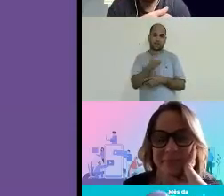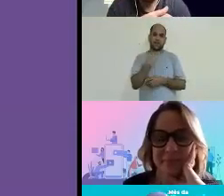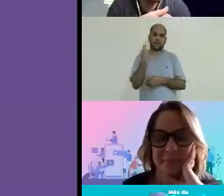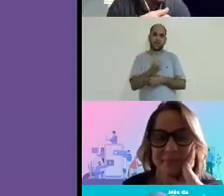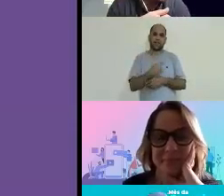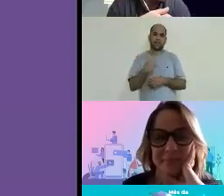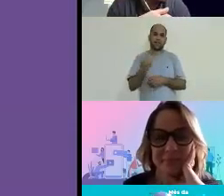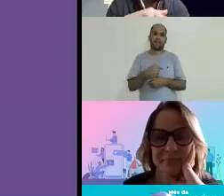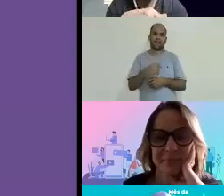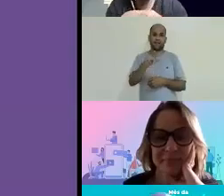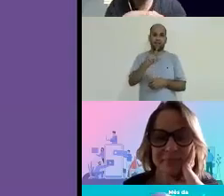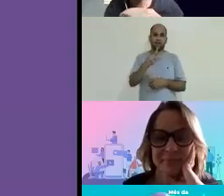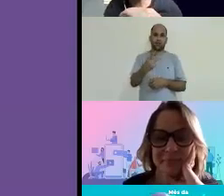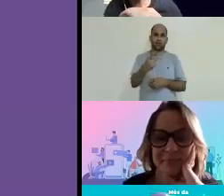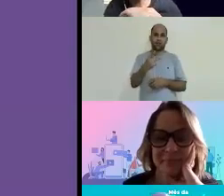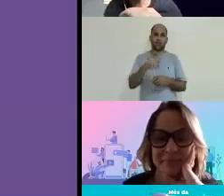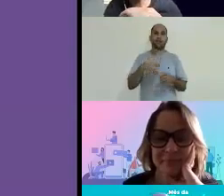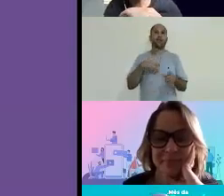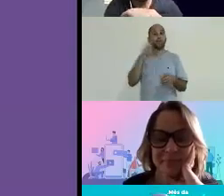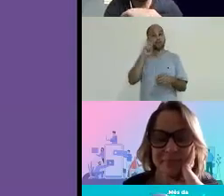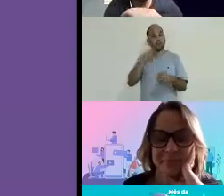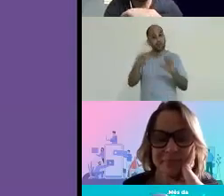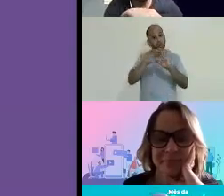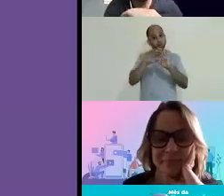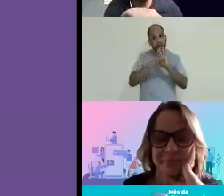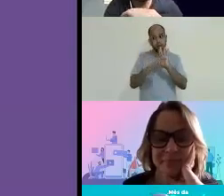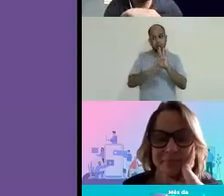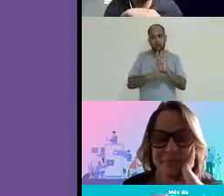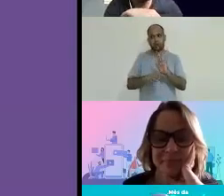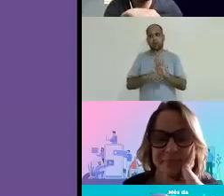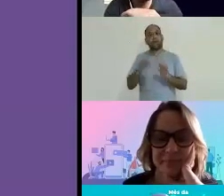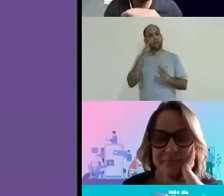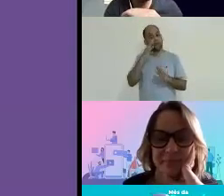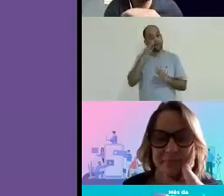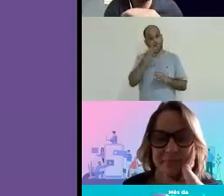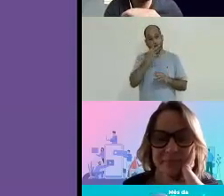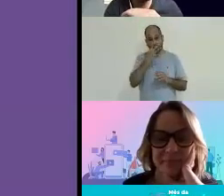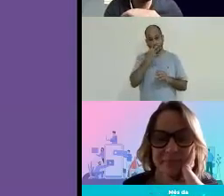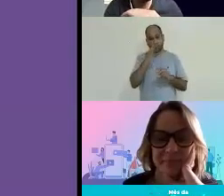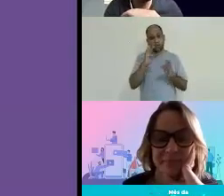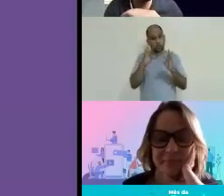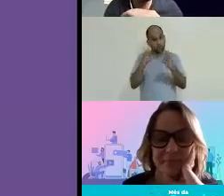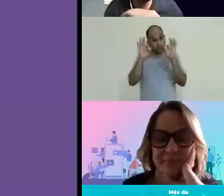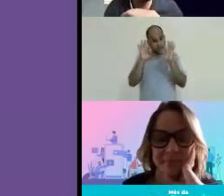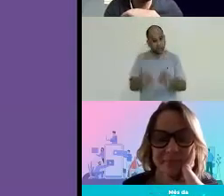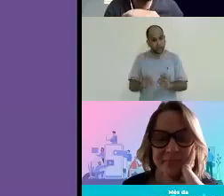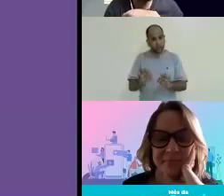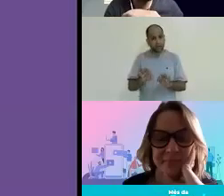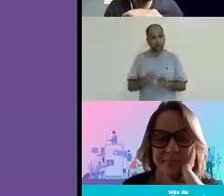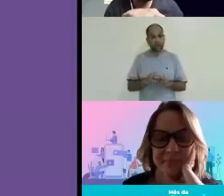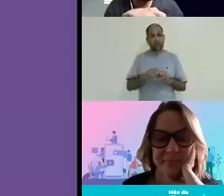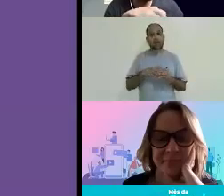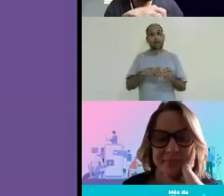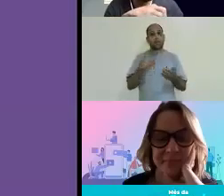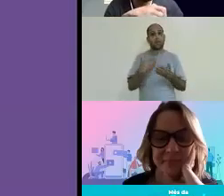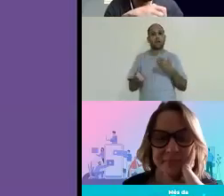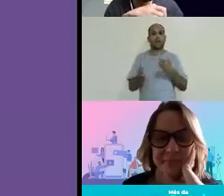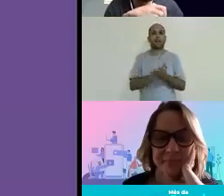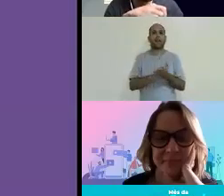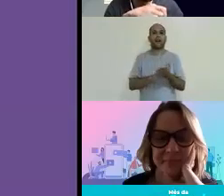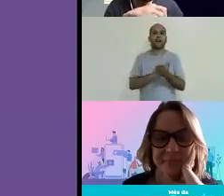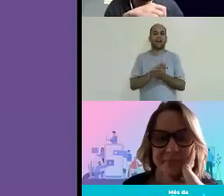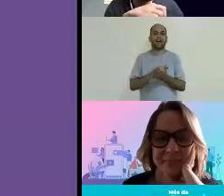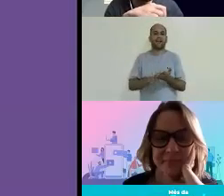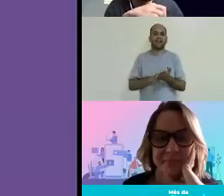da nossa LP, você pode olhar a programação lá, conferir tudo bonitinho e não perder nada, porque está